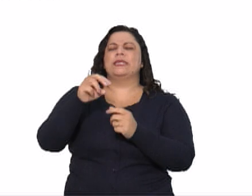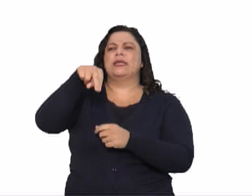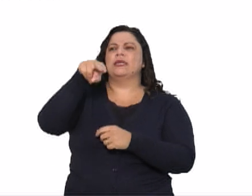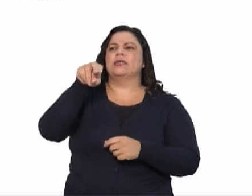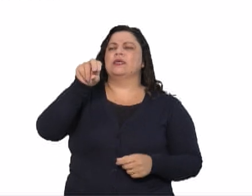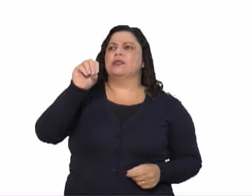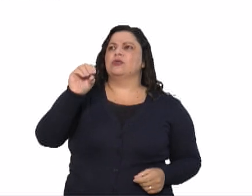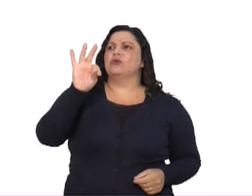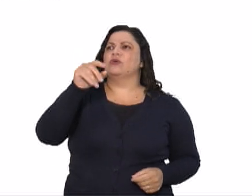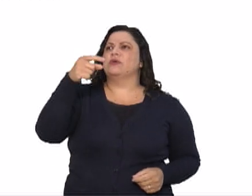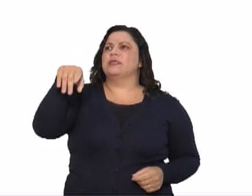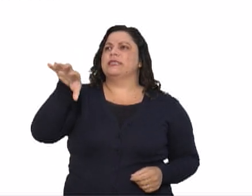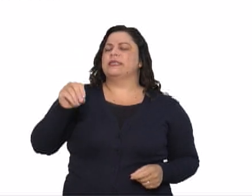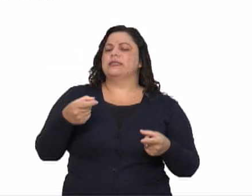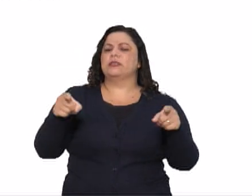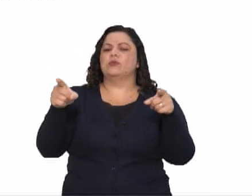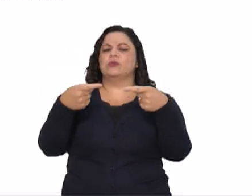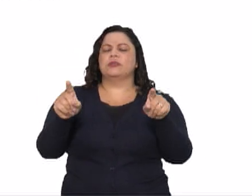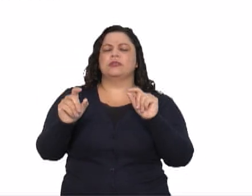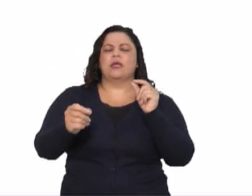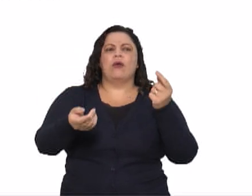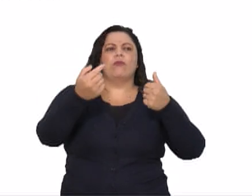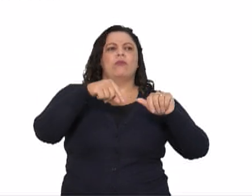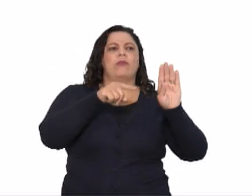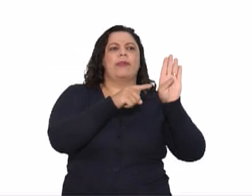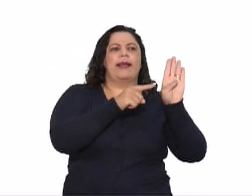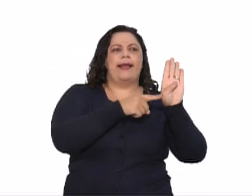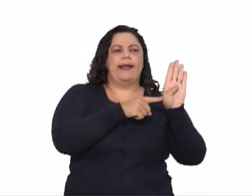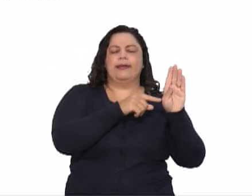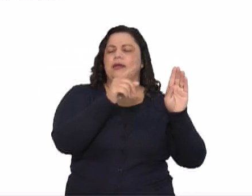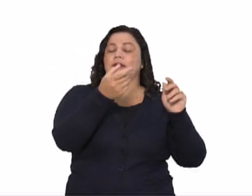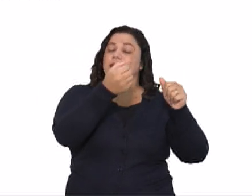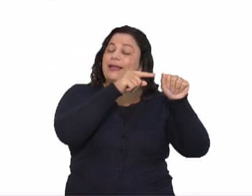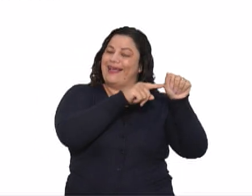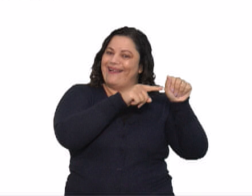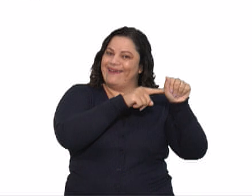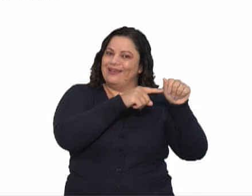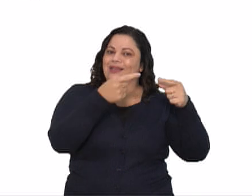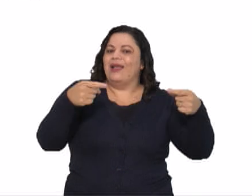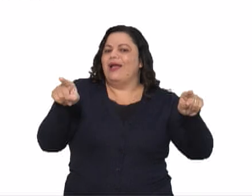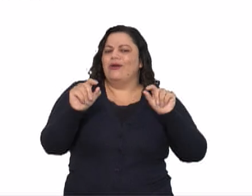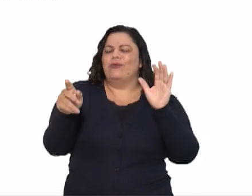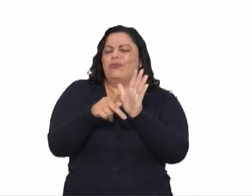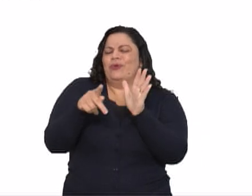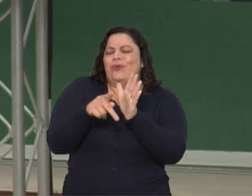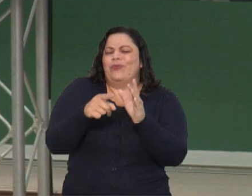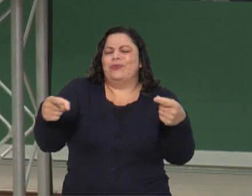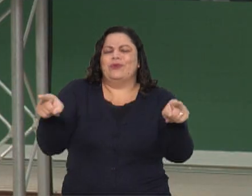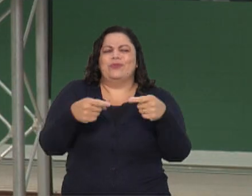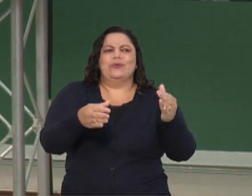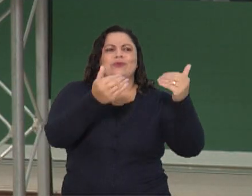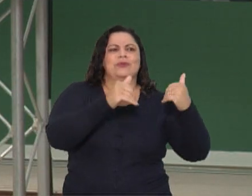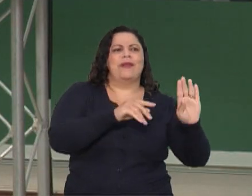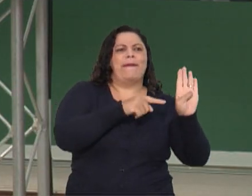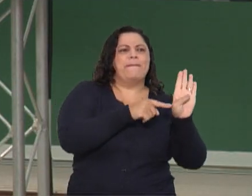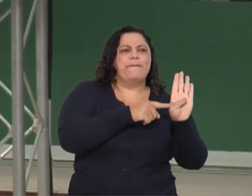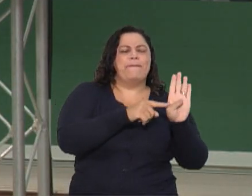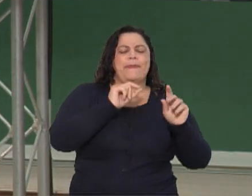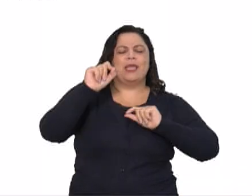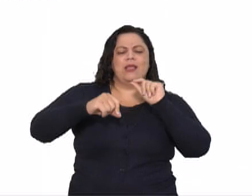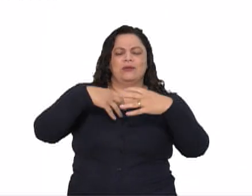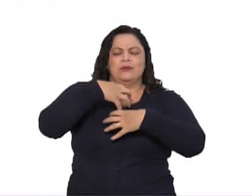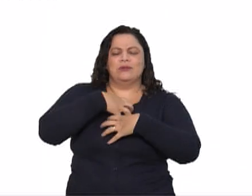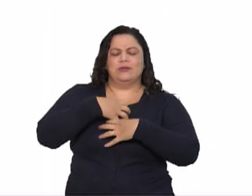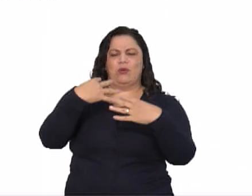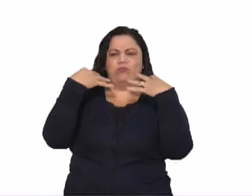de escrita da música. B. A ação que o público tem ao ouvir uma canção. Pense, daí a gente já volta com a